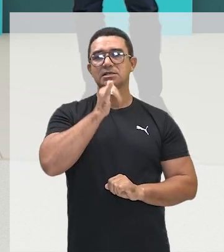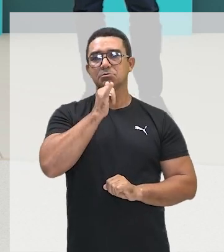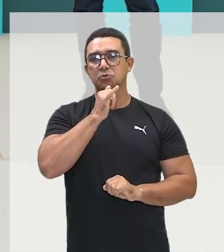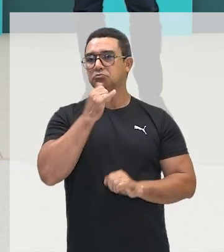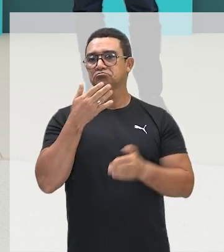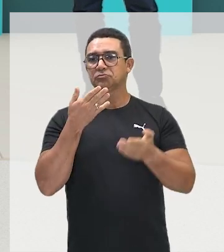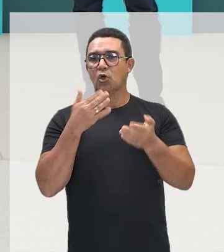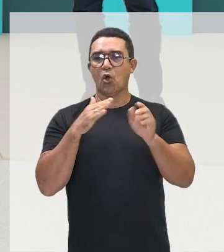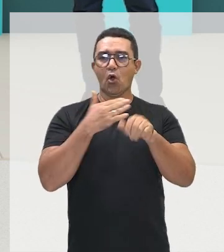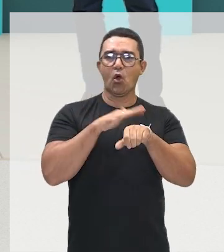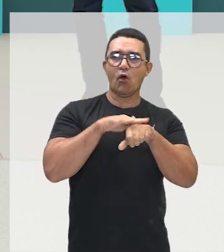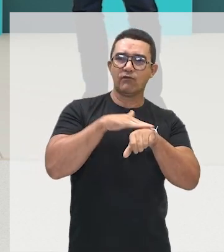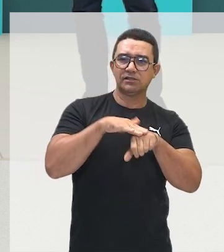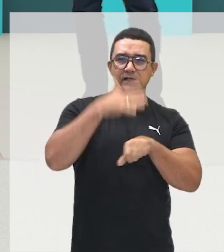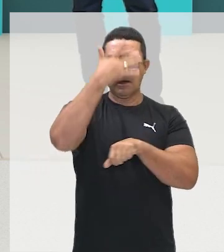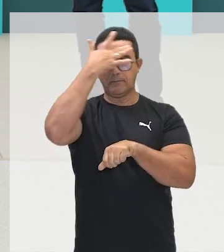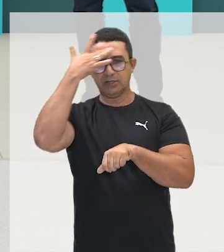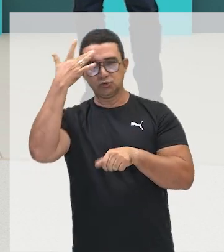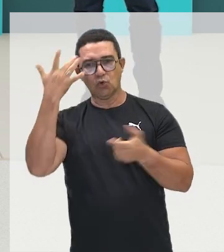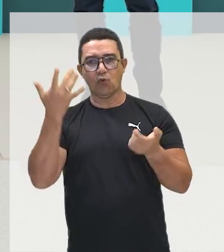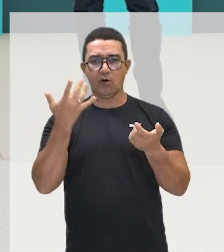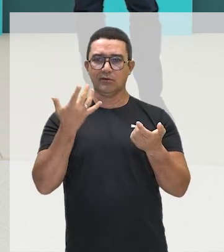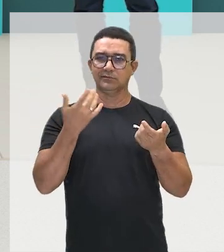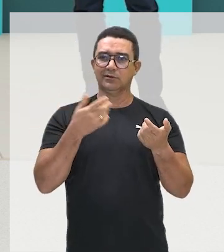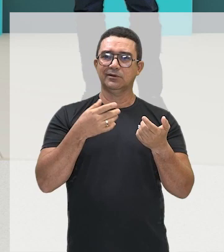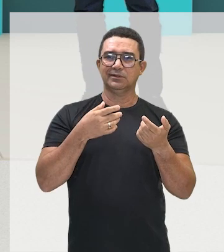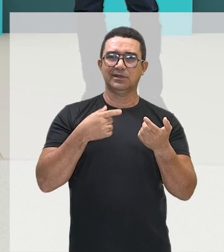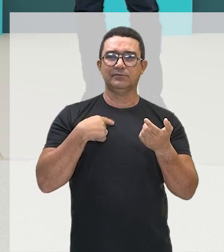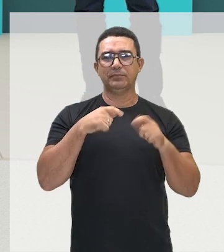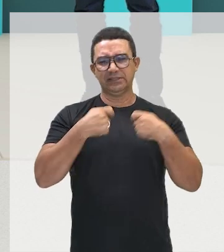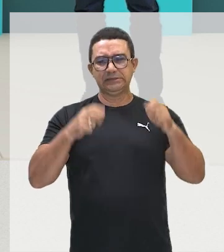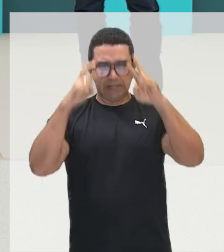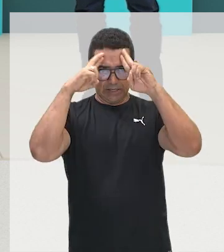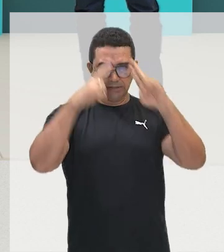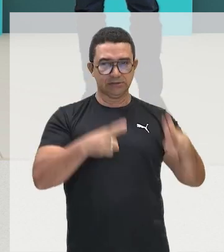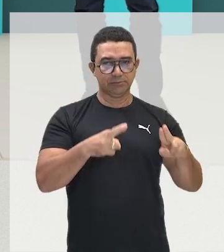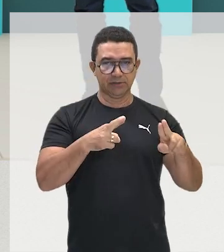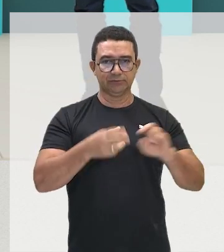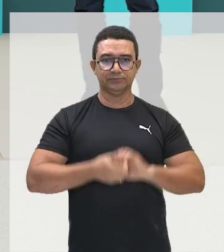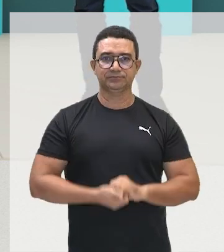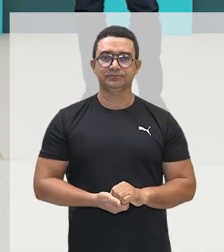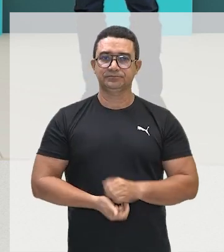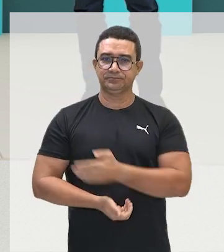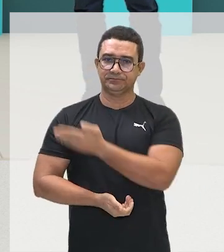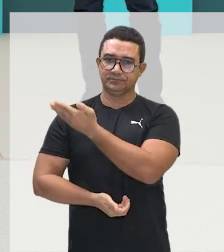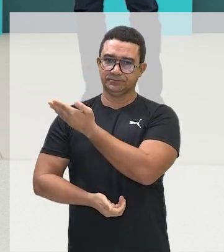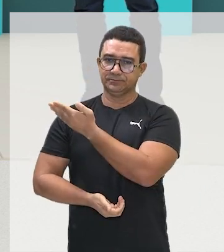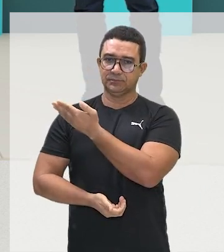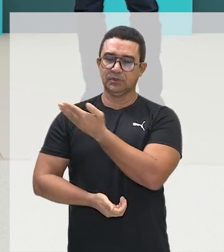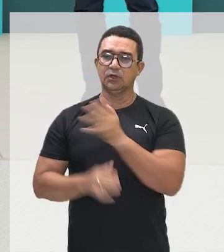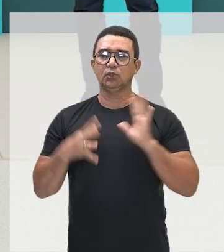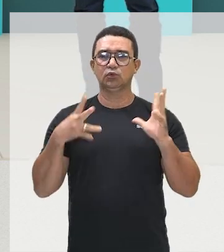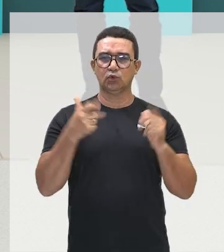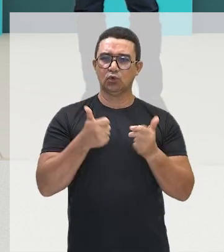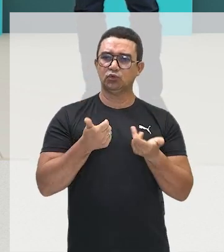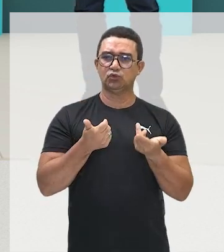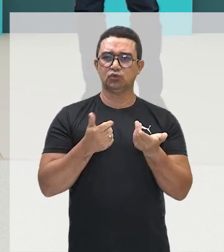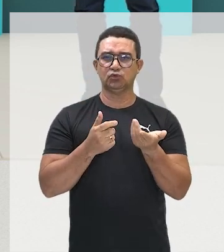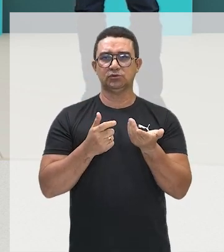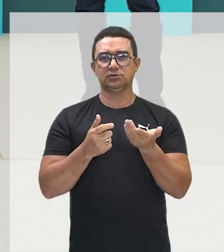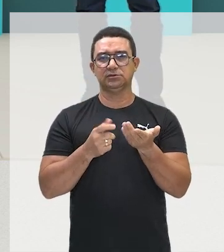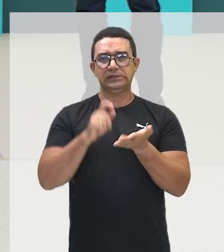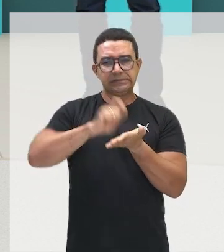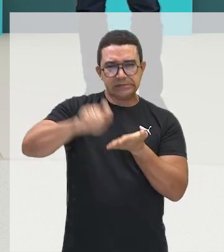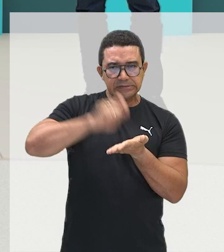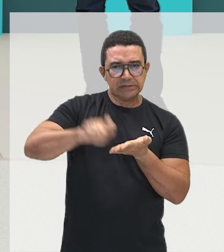um cliente de qualquer forma, você vai tratar de uma forma respeitosa e tudo mais. Academic writings, todas